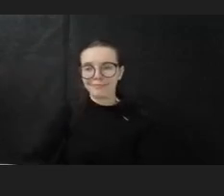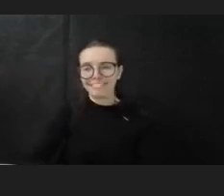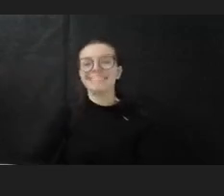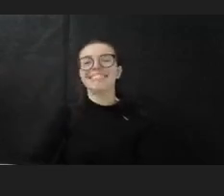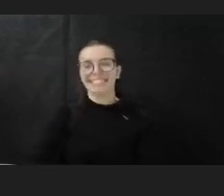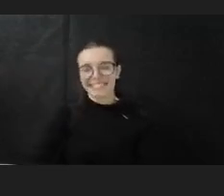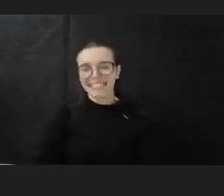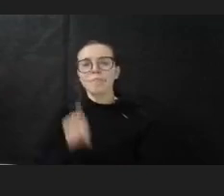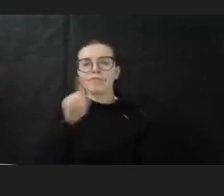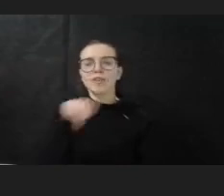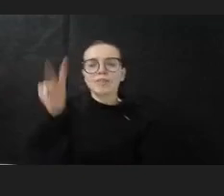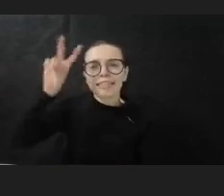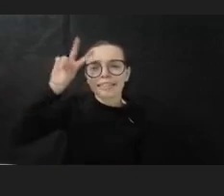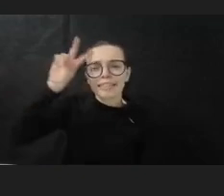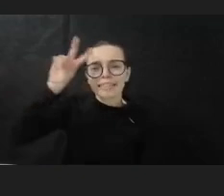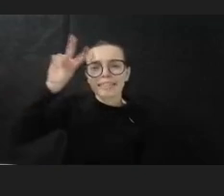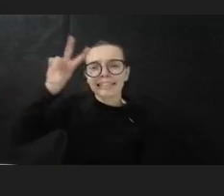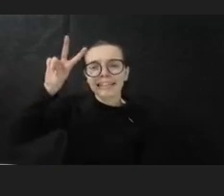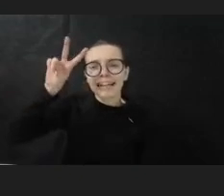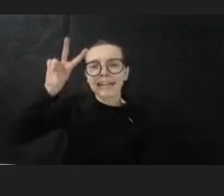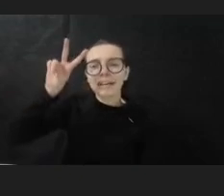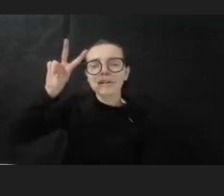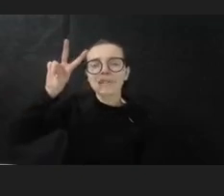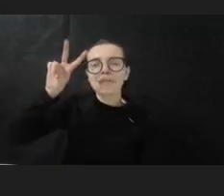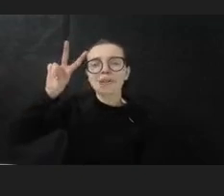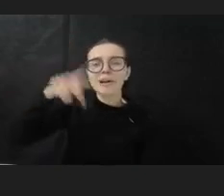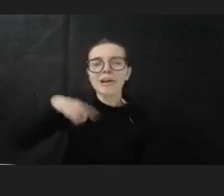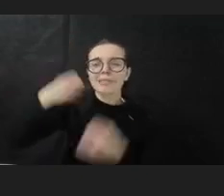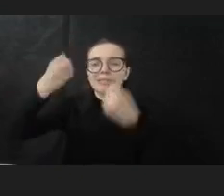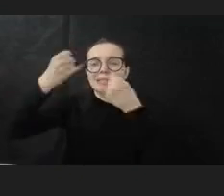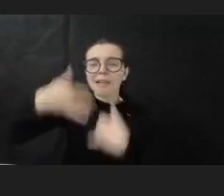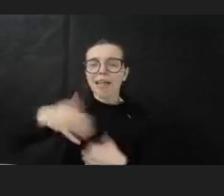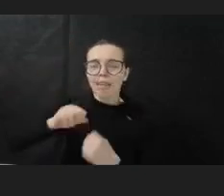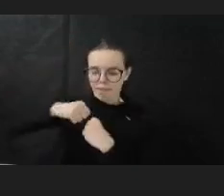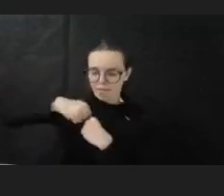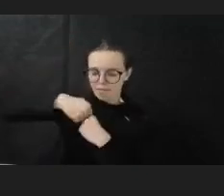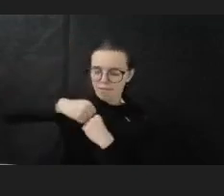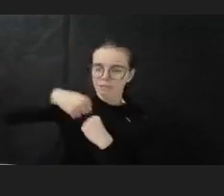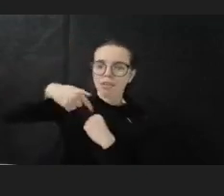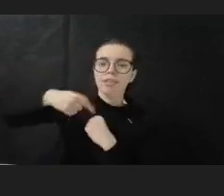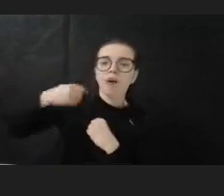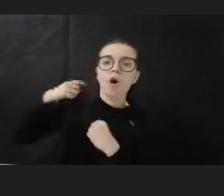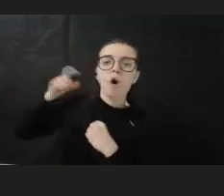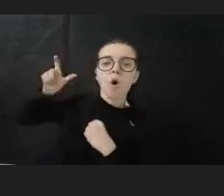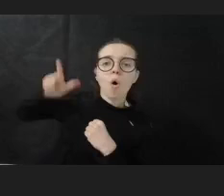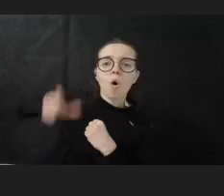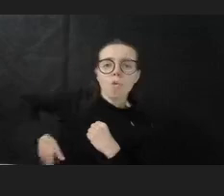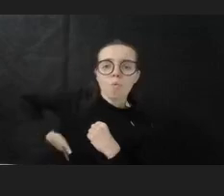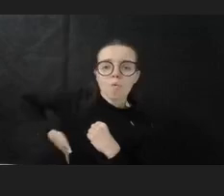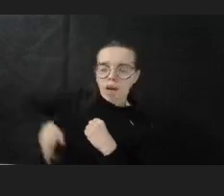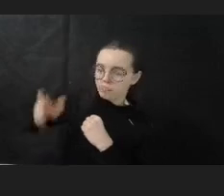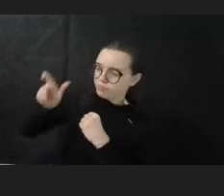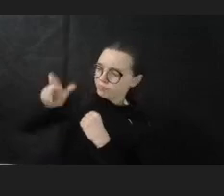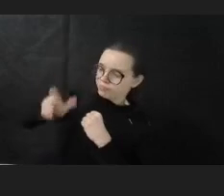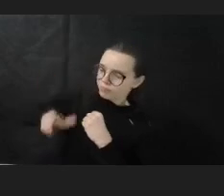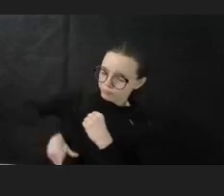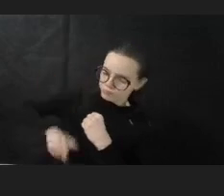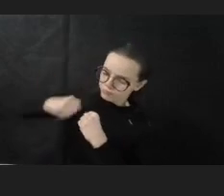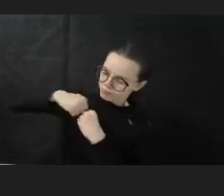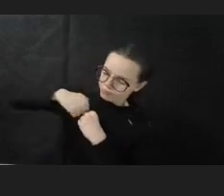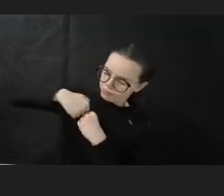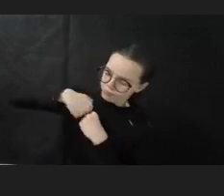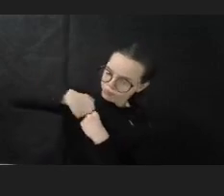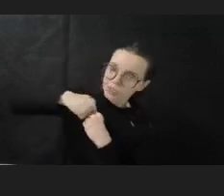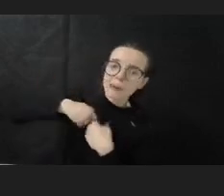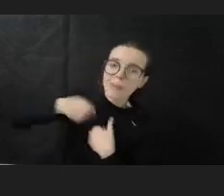Que eu falei da coluna, tinha a coluna, né? Tinha aquele discozinho que a gente precisava fortalecer aqui o músculo da frente, o músculo